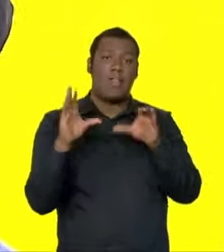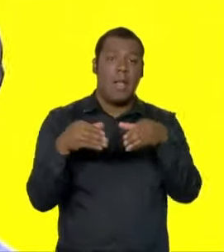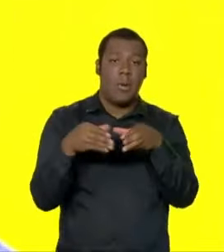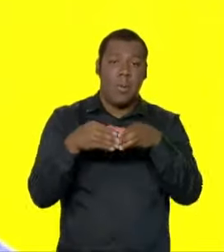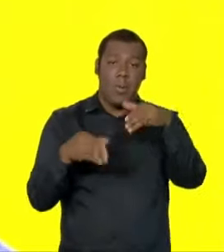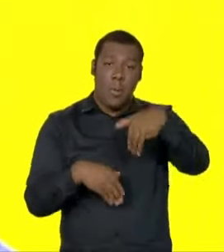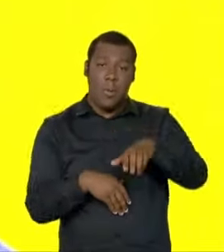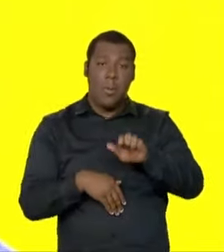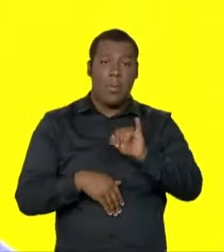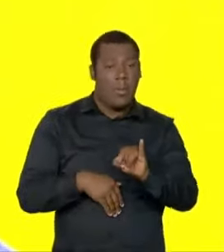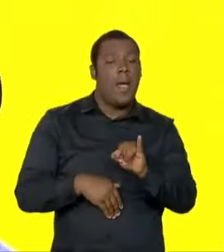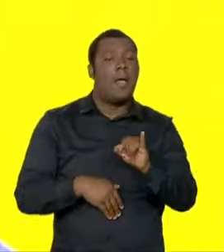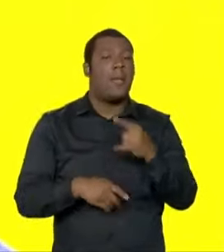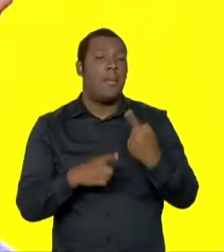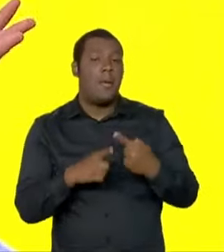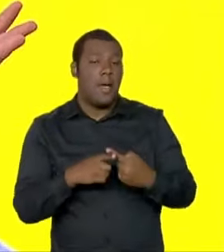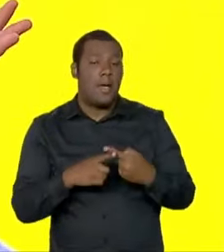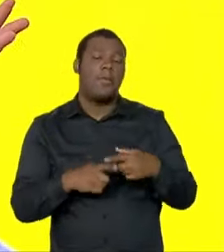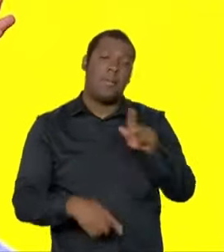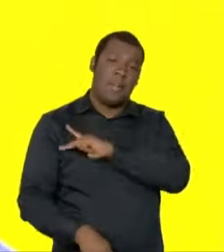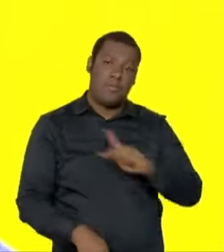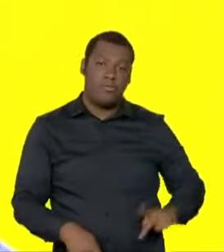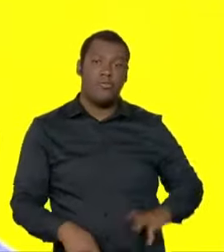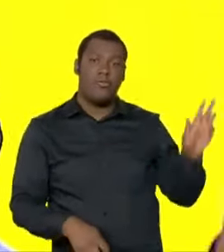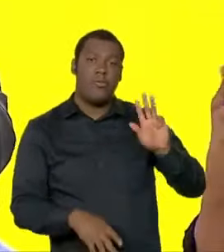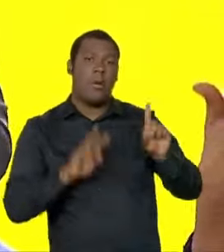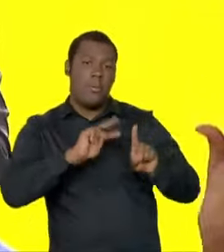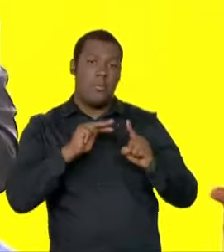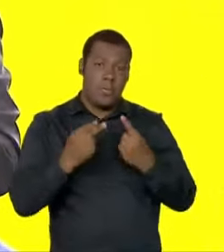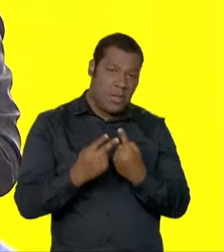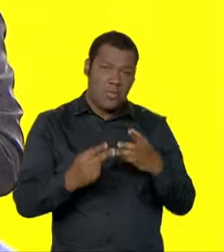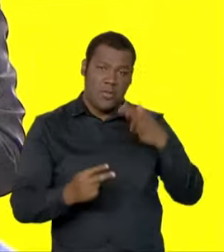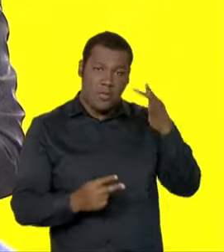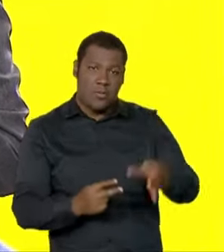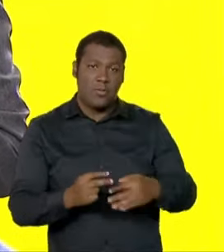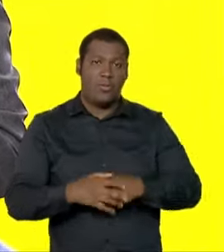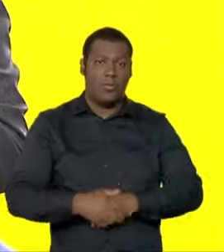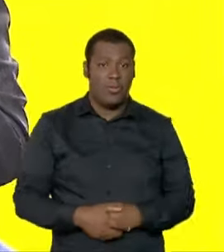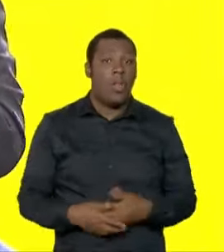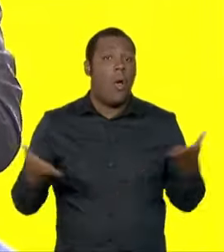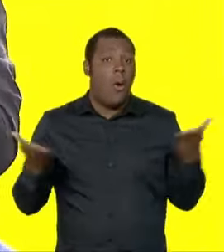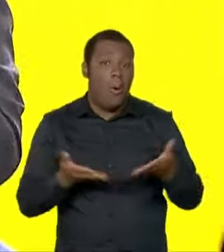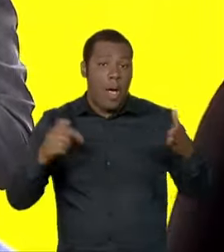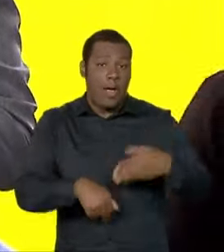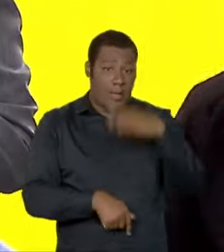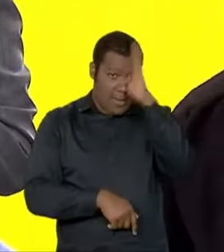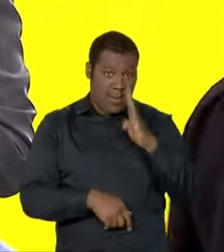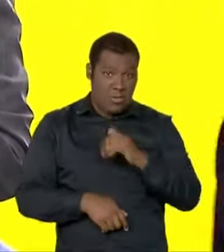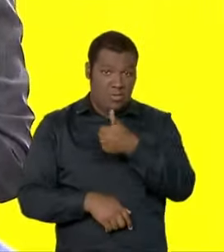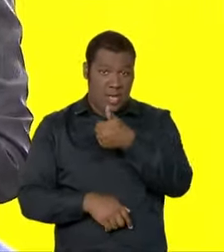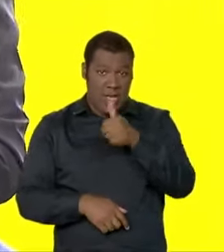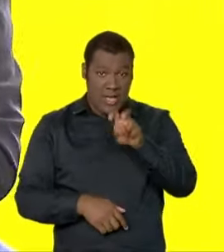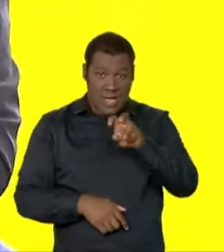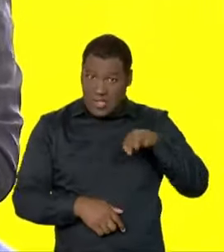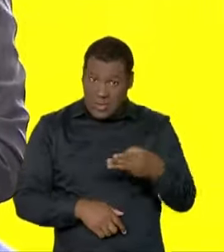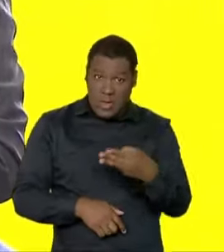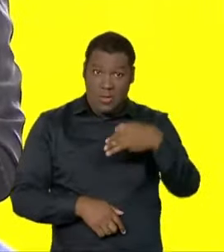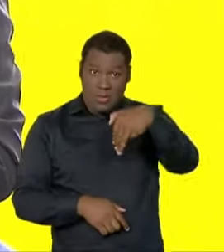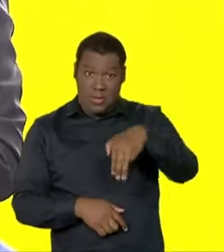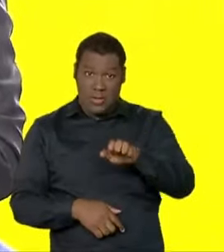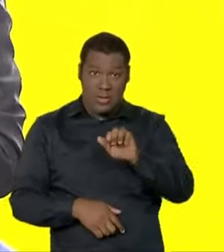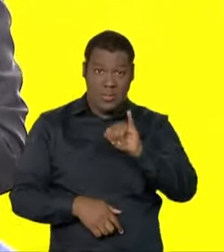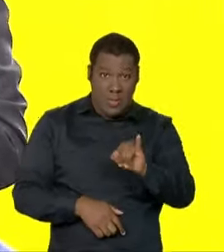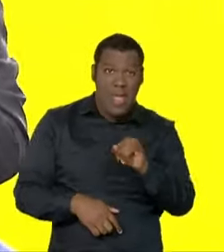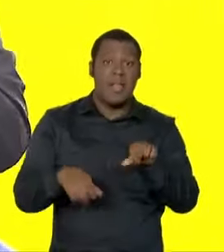pouco do que ia acontecer. Essa revolução hoje tem 15 milhões de MEIs e 7 milhões e meio de Simples